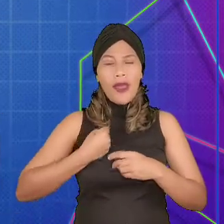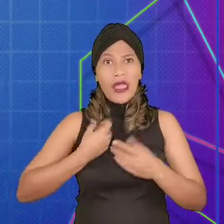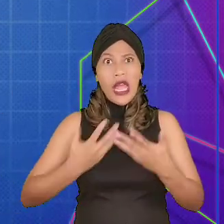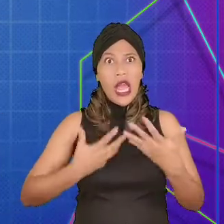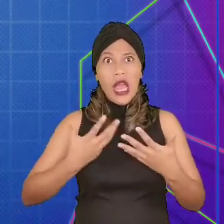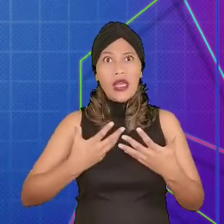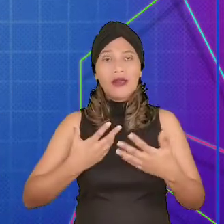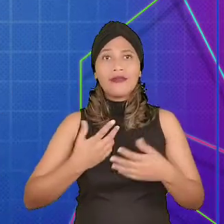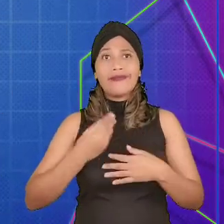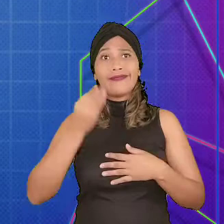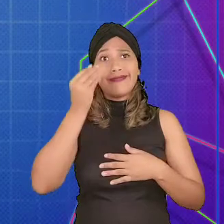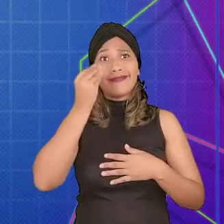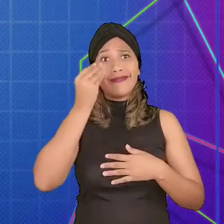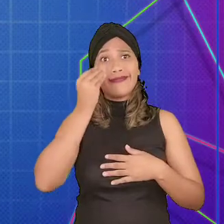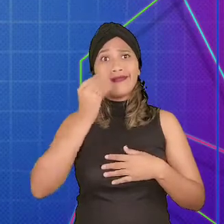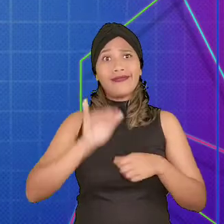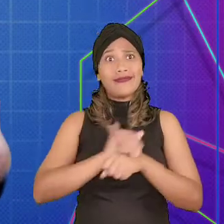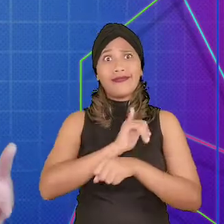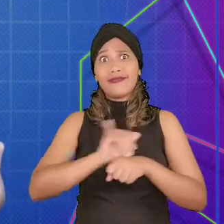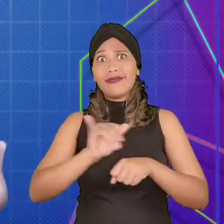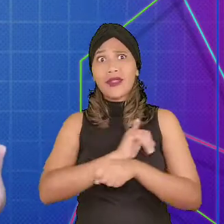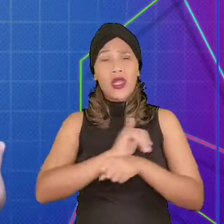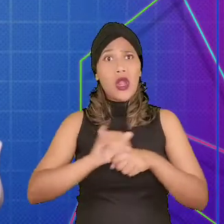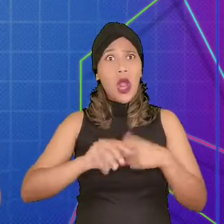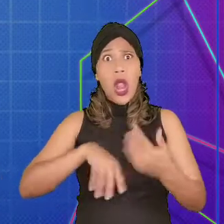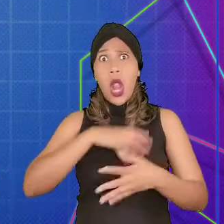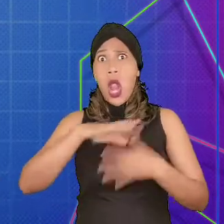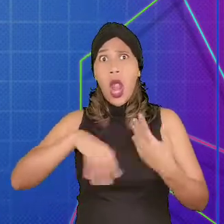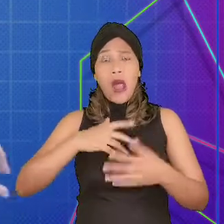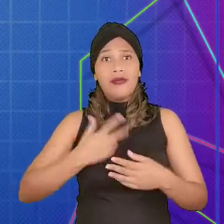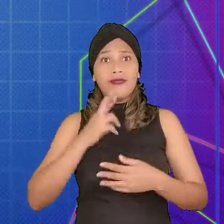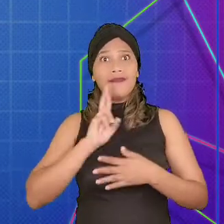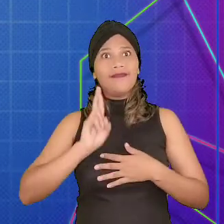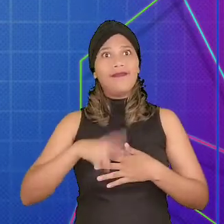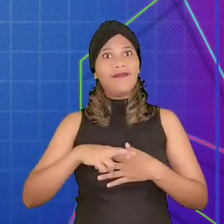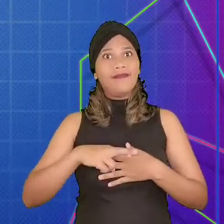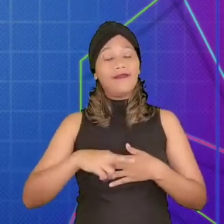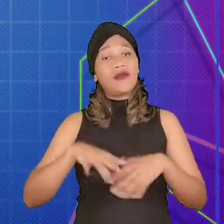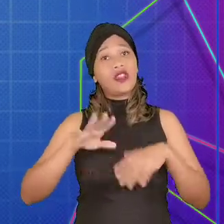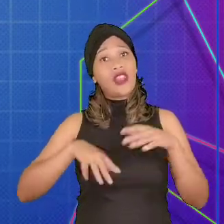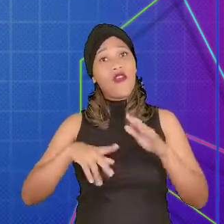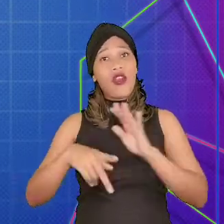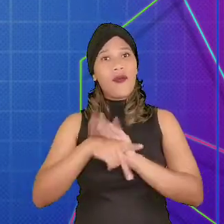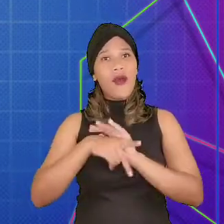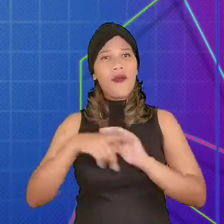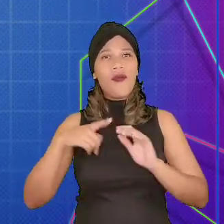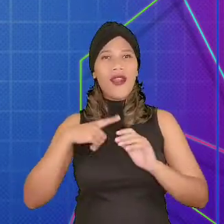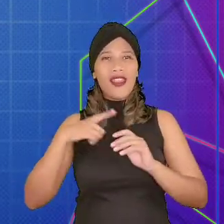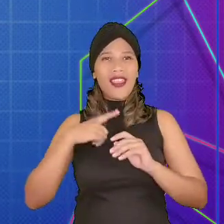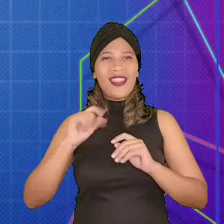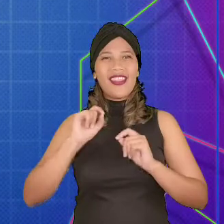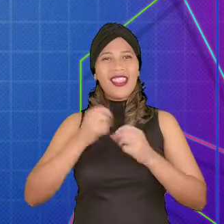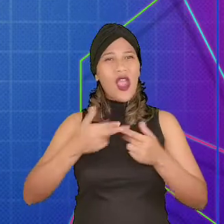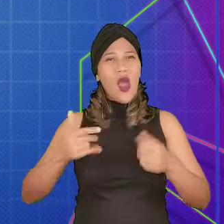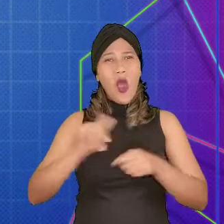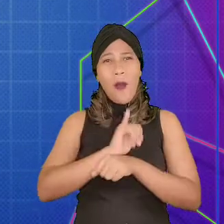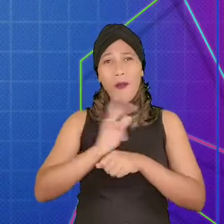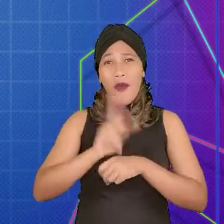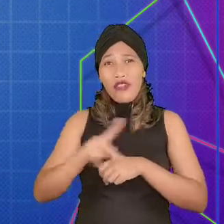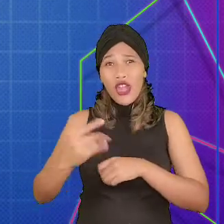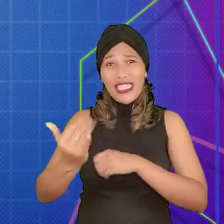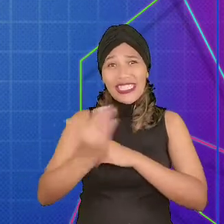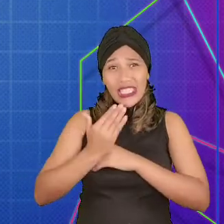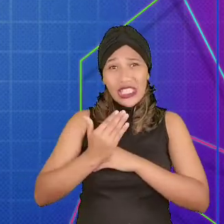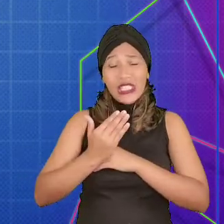números, a gente sempre procura uma fórmula mirabolante para resolver isso. Talvez uma regra de 3 ou algum macete que o professor